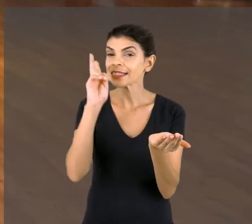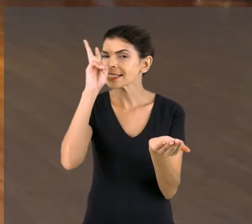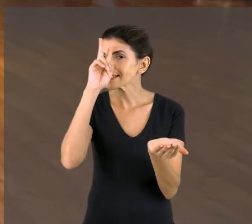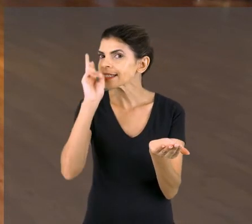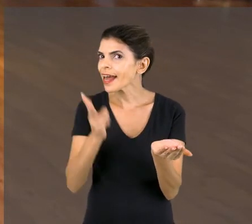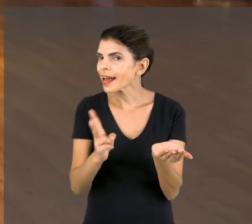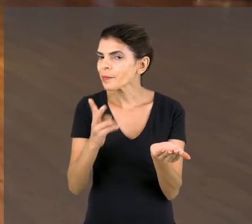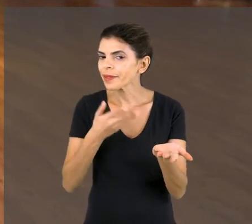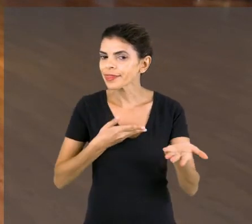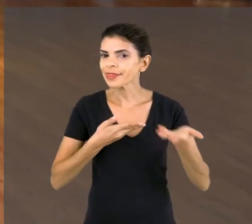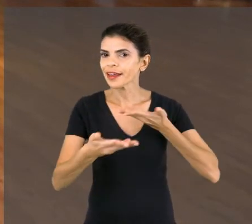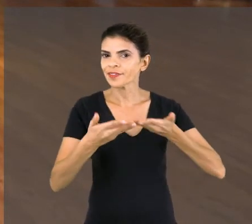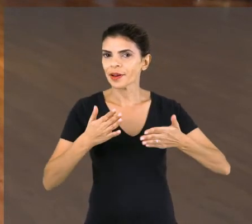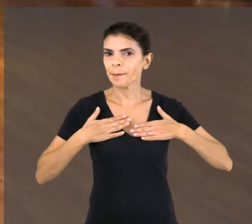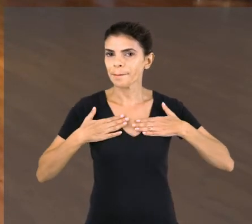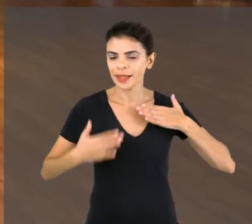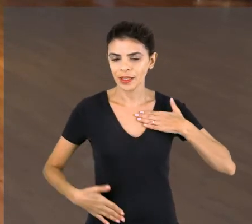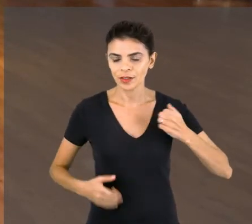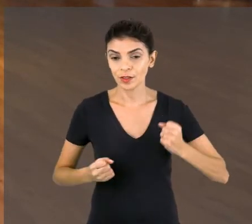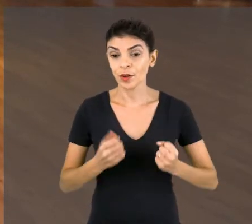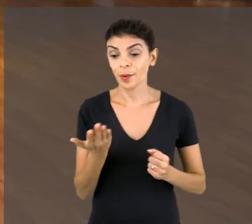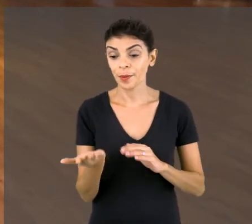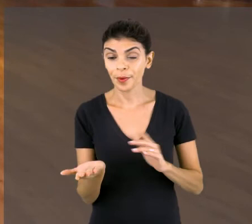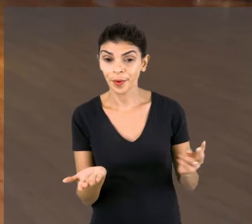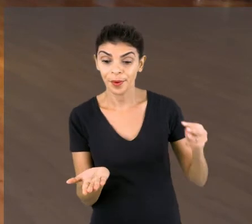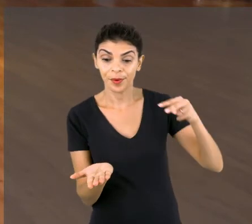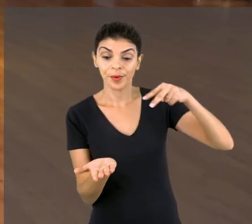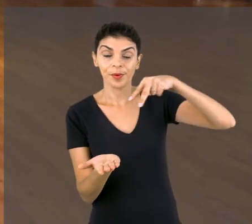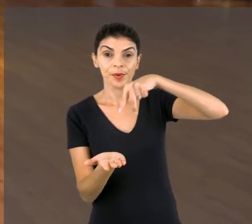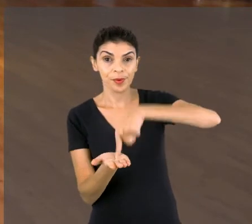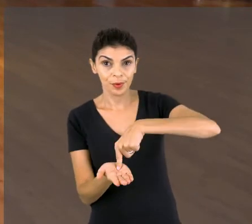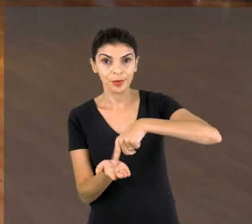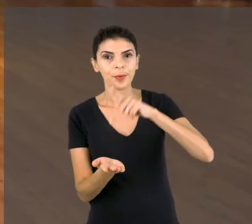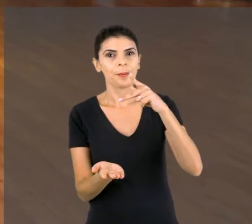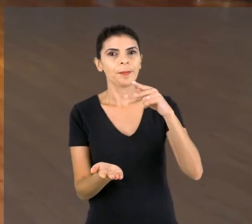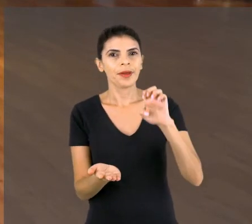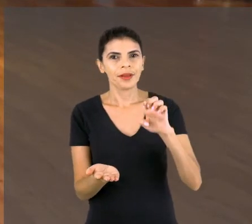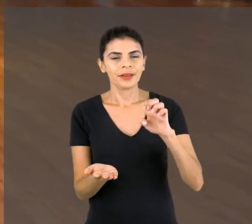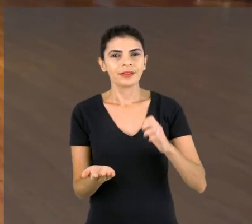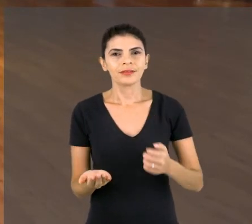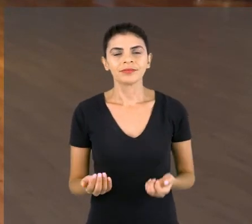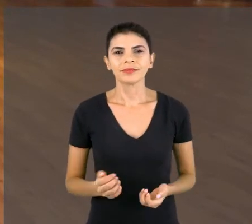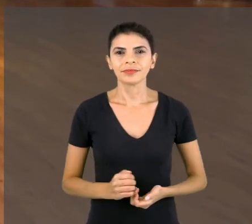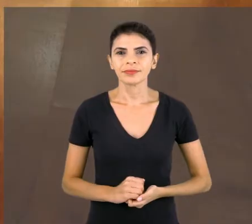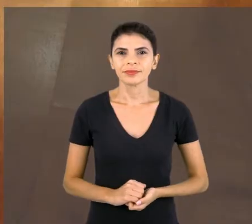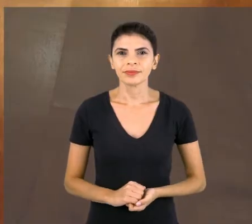Lembrando sempre da transferência de peso, o outro.